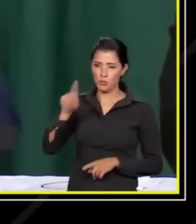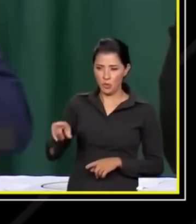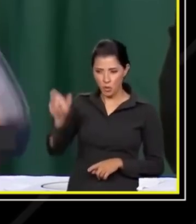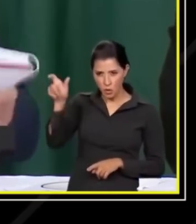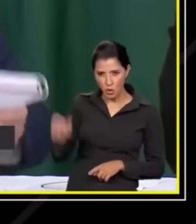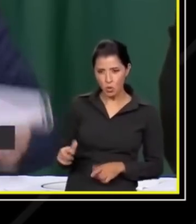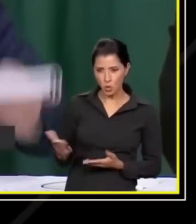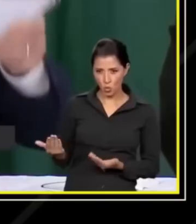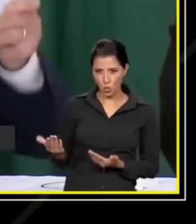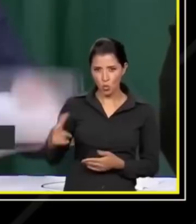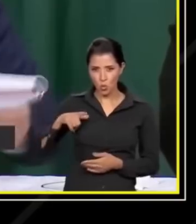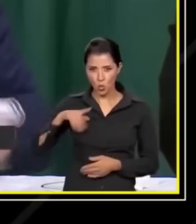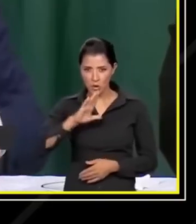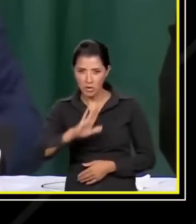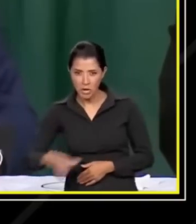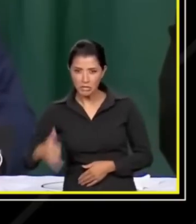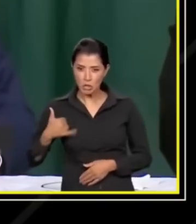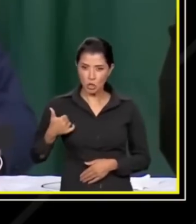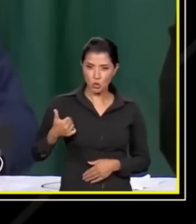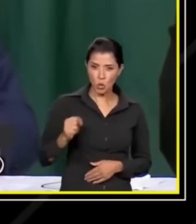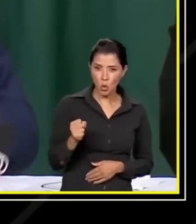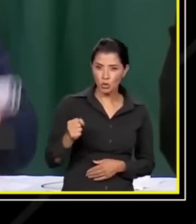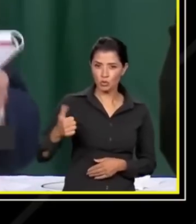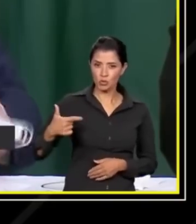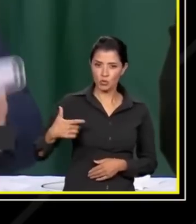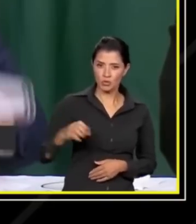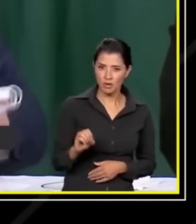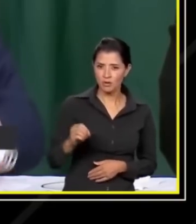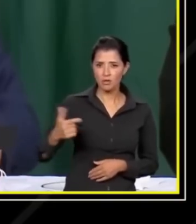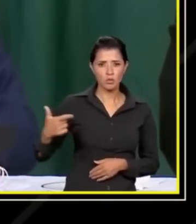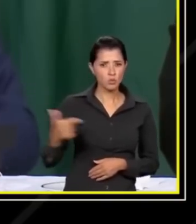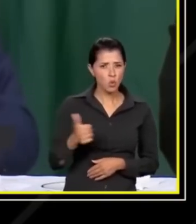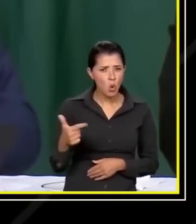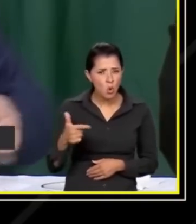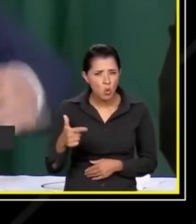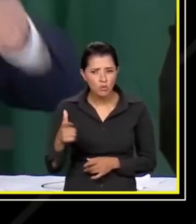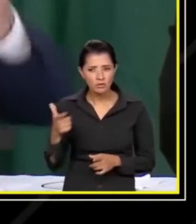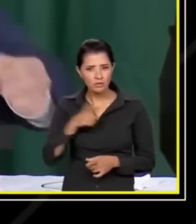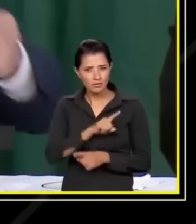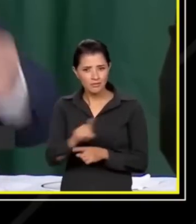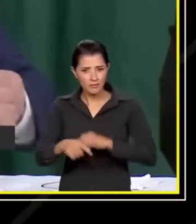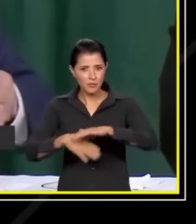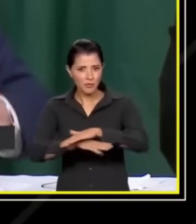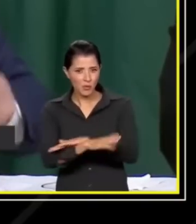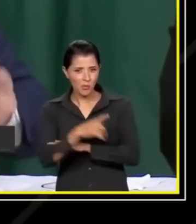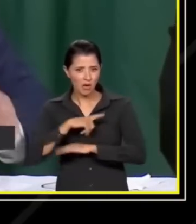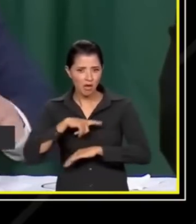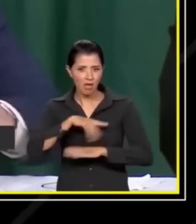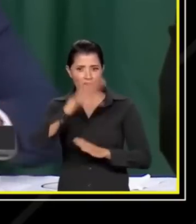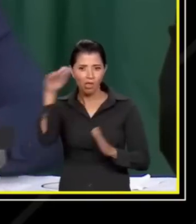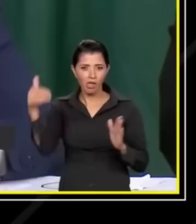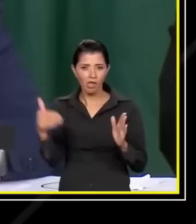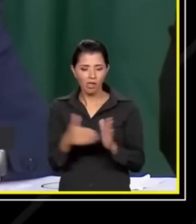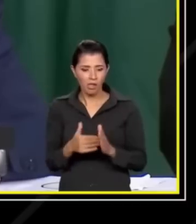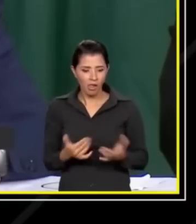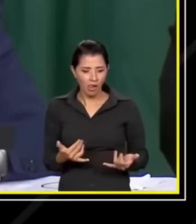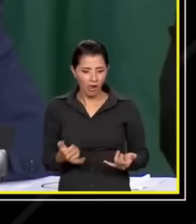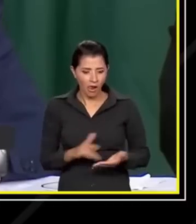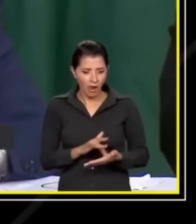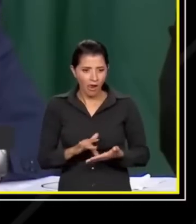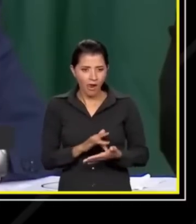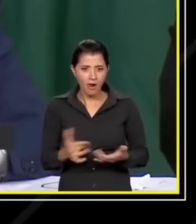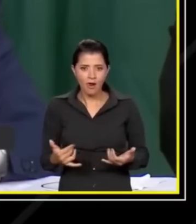9 anos, de 10 anos, de 12 anos. Toda vez que eu assisto isso, eu fico em choque, guys. A passar a grande parte do tempo. Pô, mas o